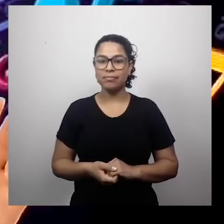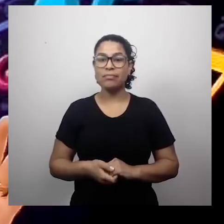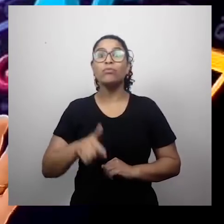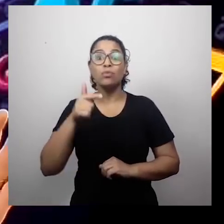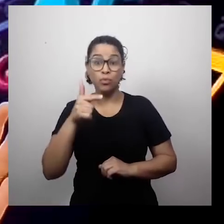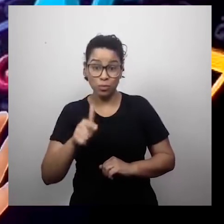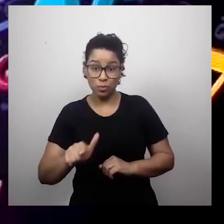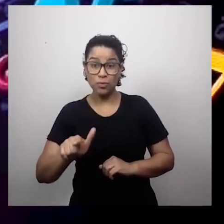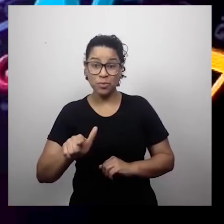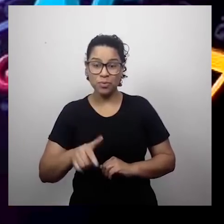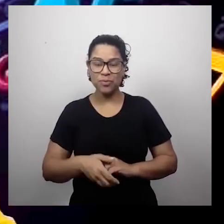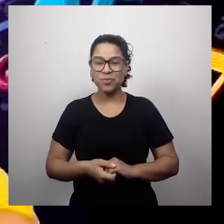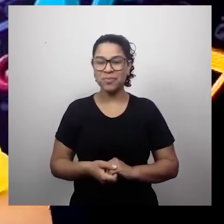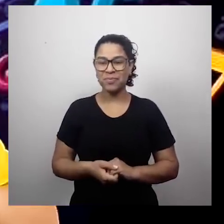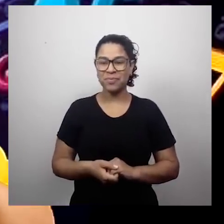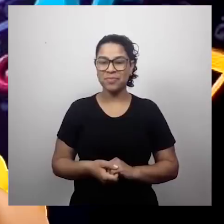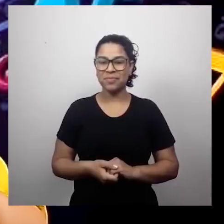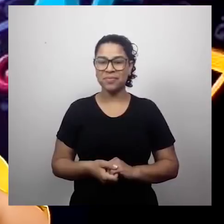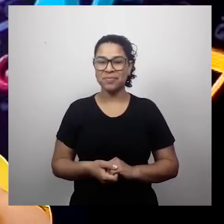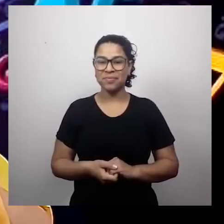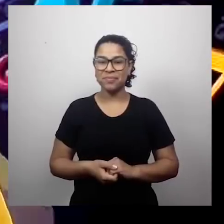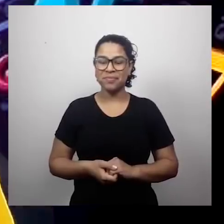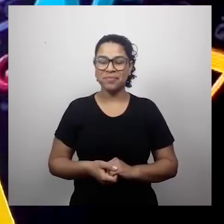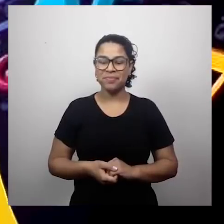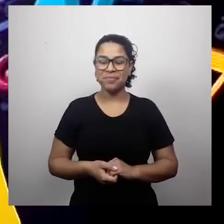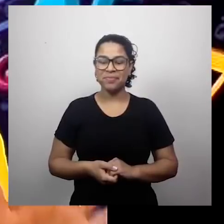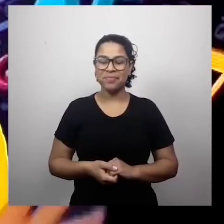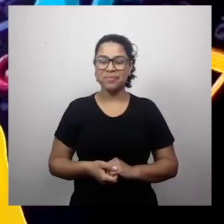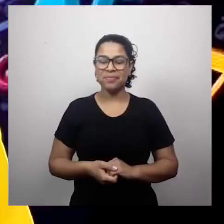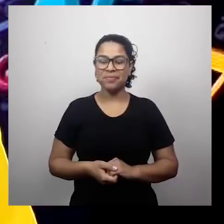E de novo. Vai.